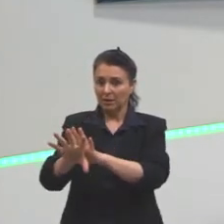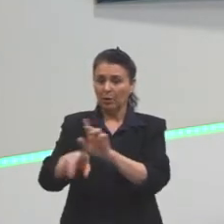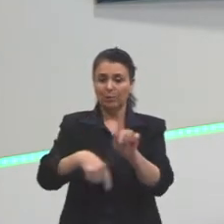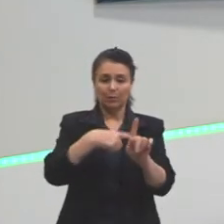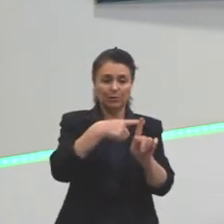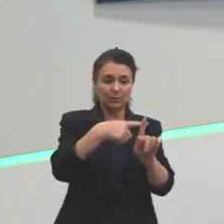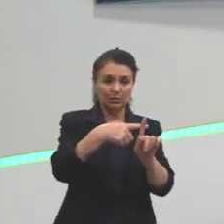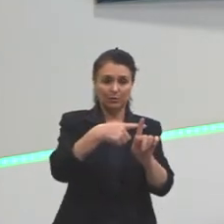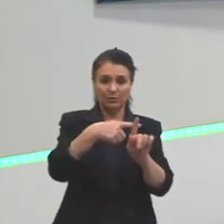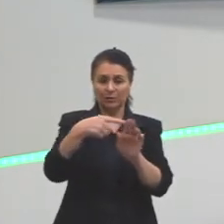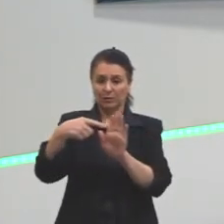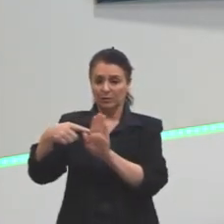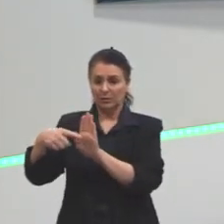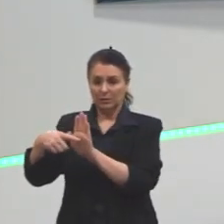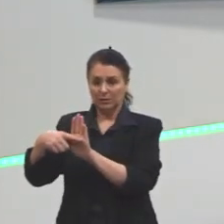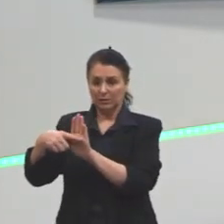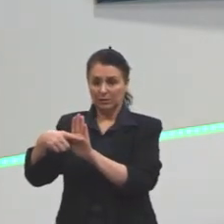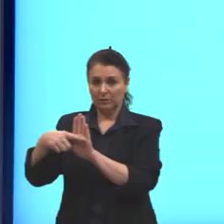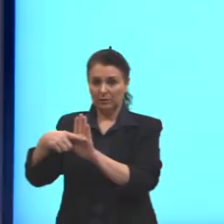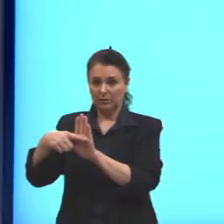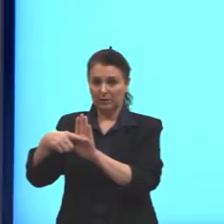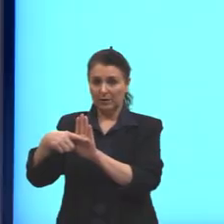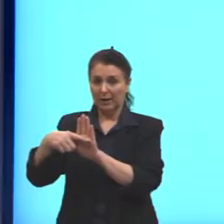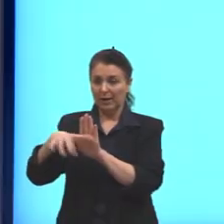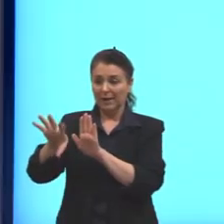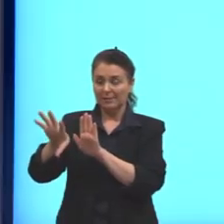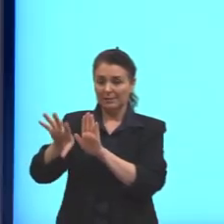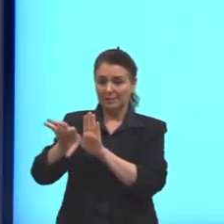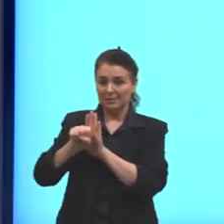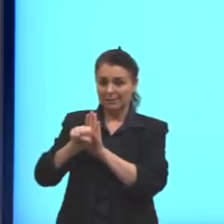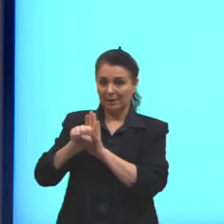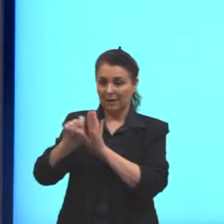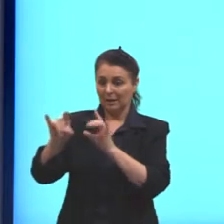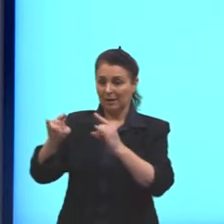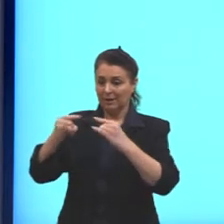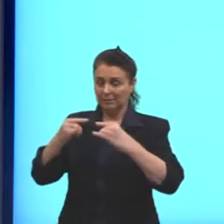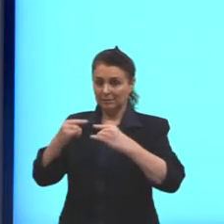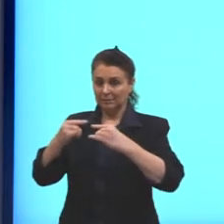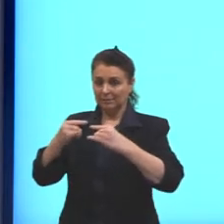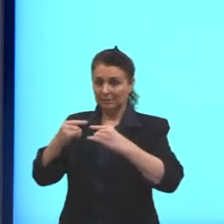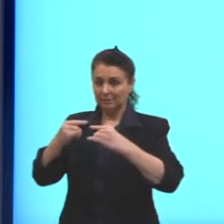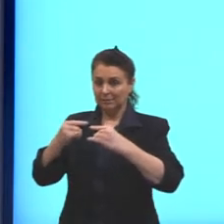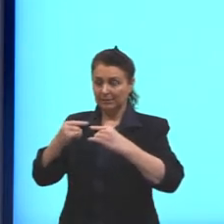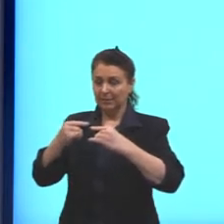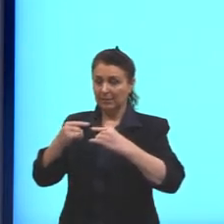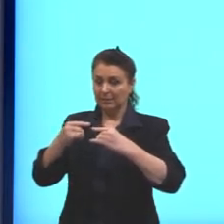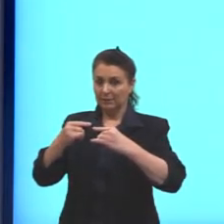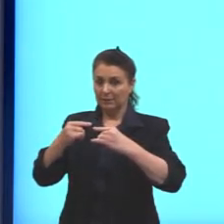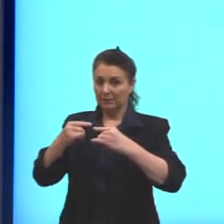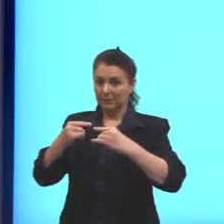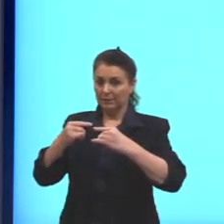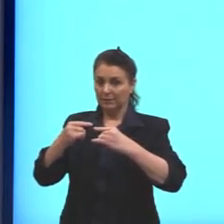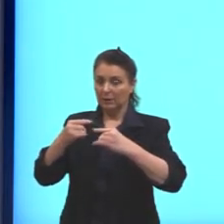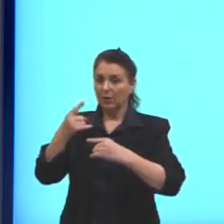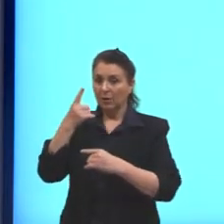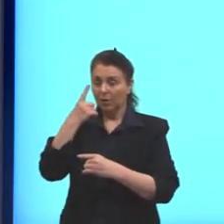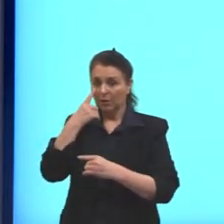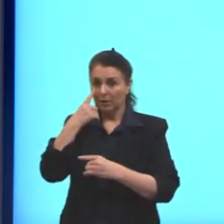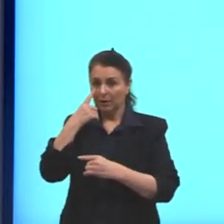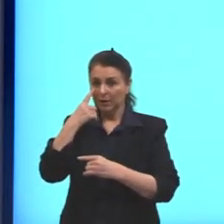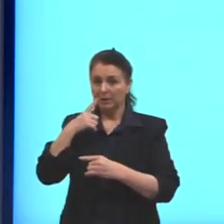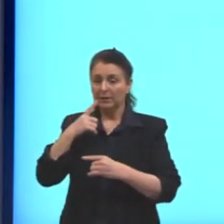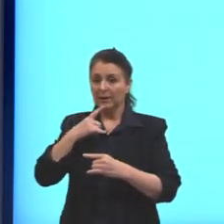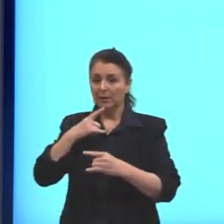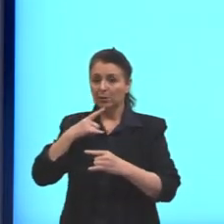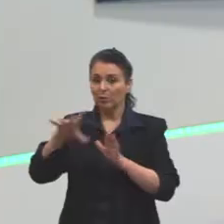elas vão se atrair aí não importa a ordem que a gente está colocando aqui vai haver uma atração